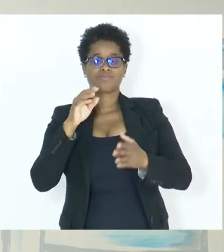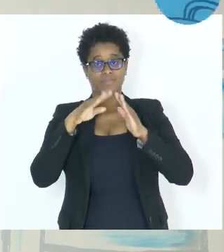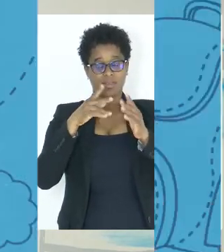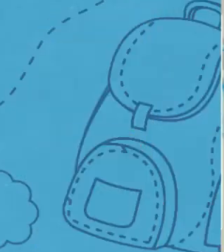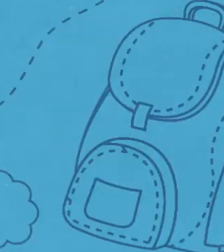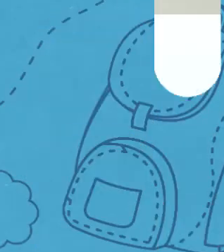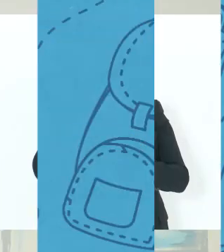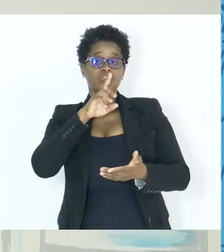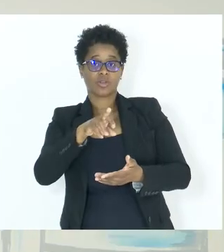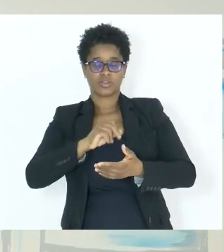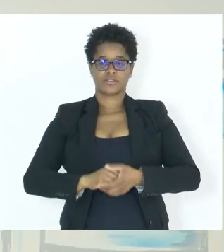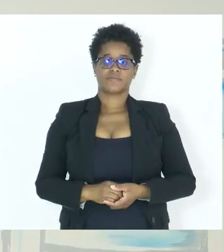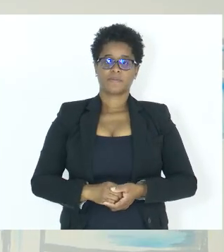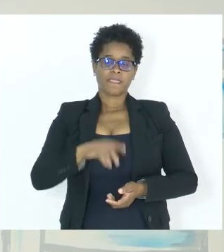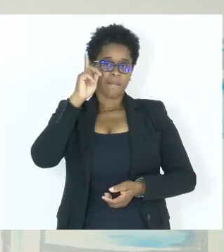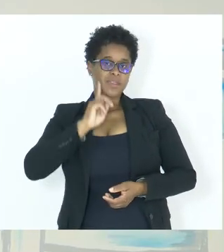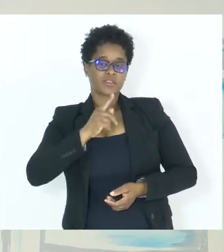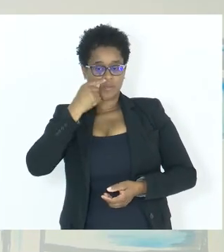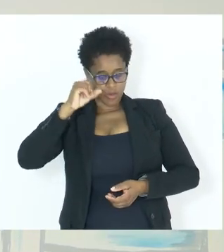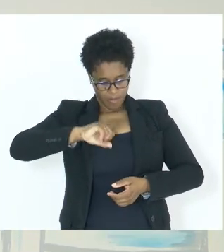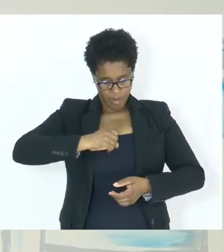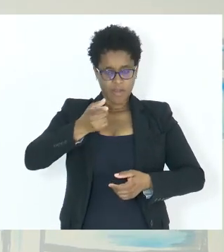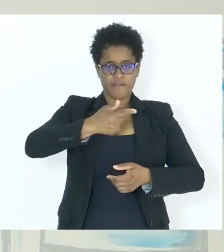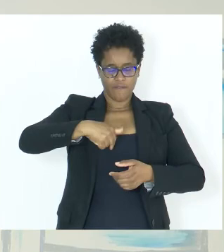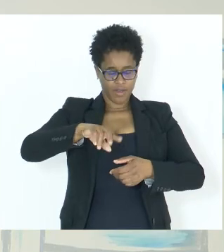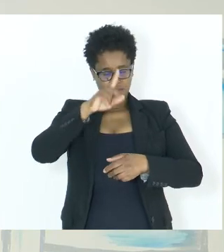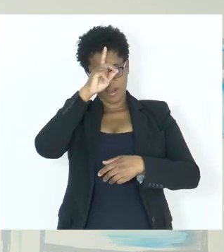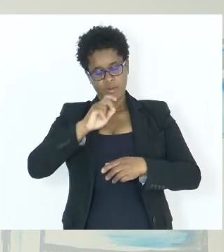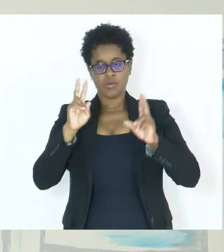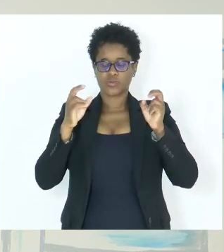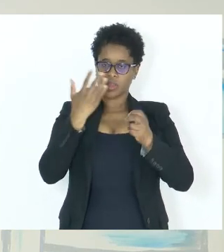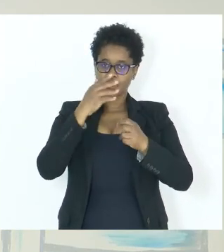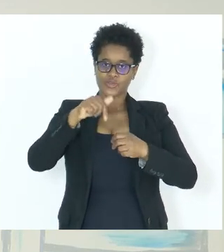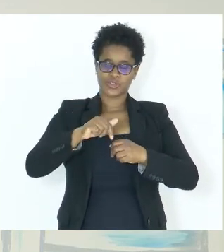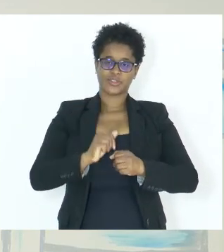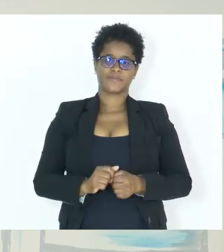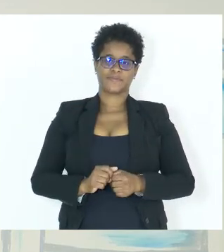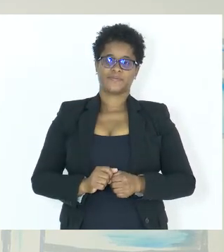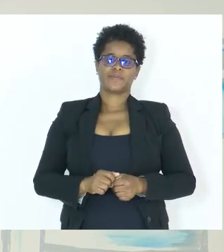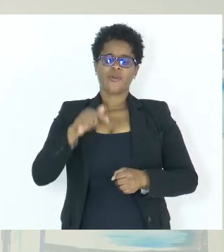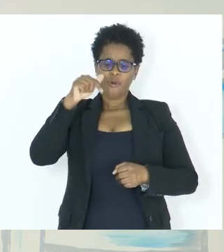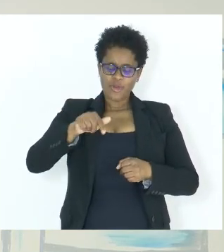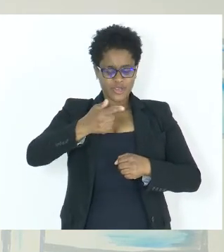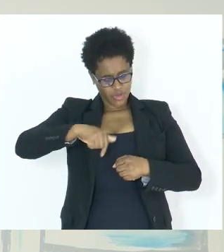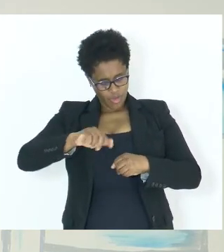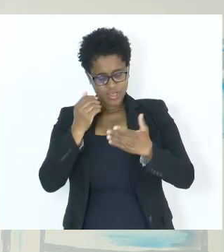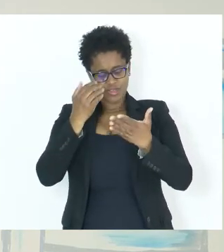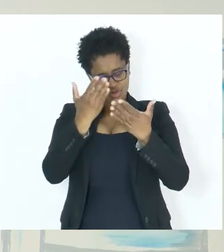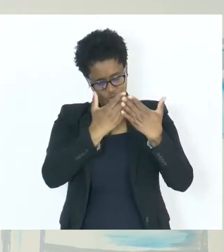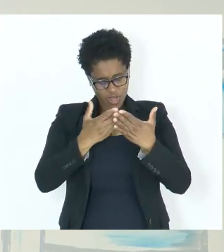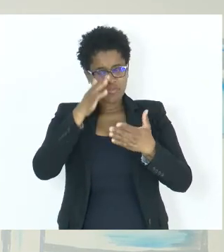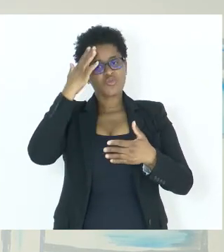resposta. Meus meninos e minhas meninas, vamos lembrar o assunto da aula de hoje. Hoje nós estudamos